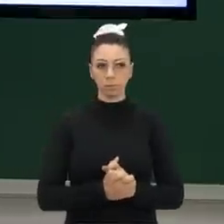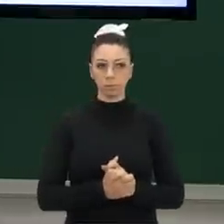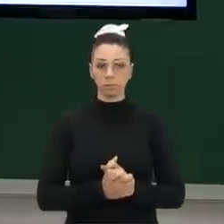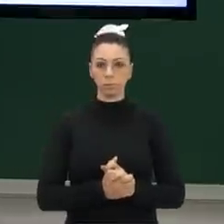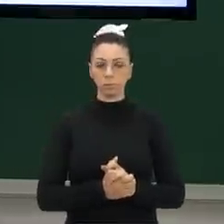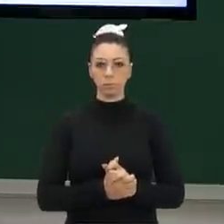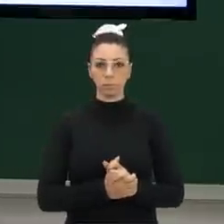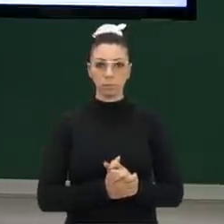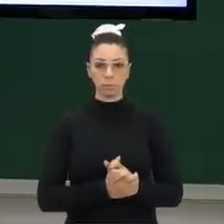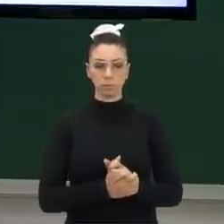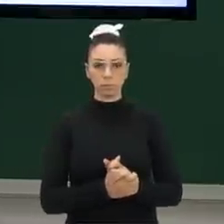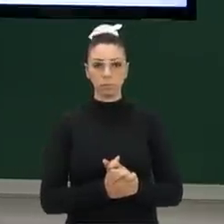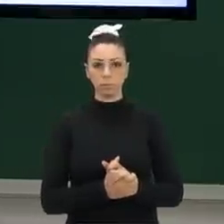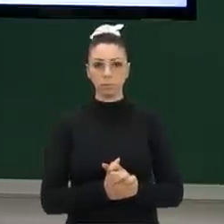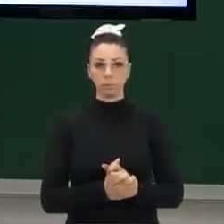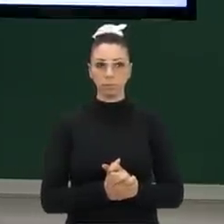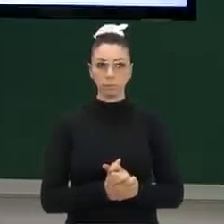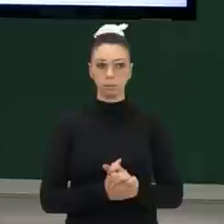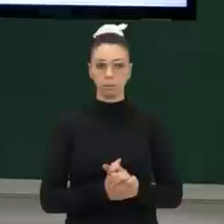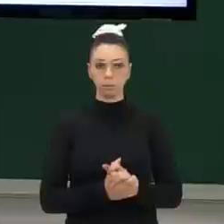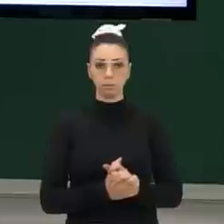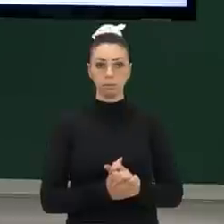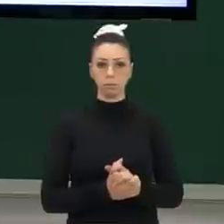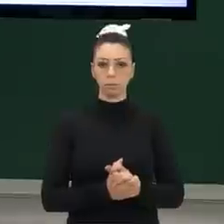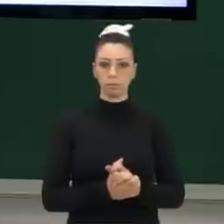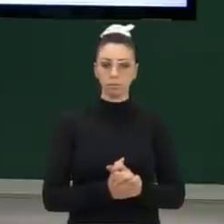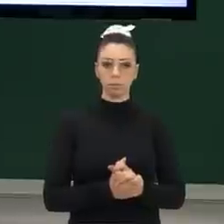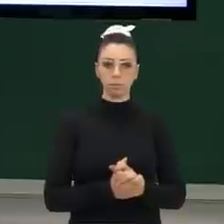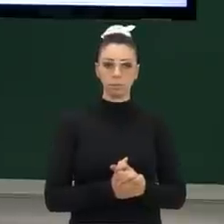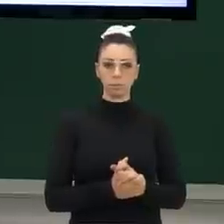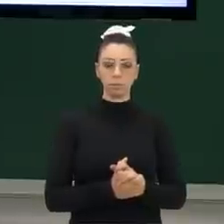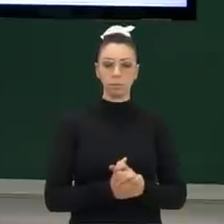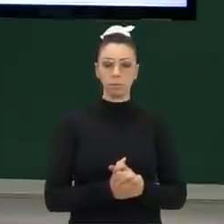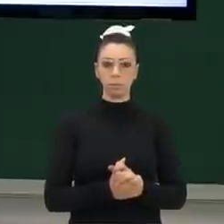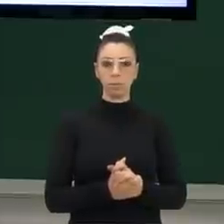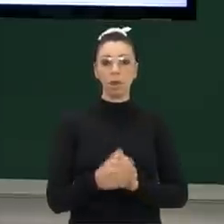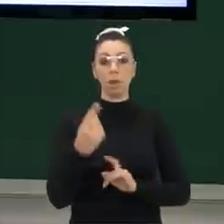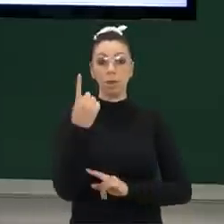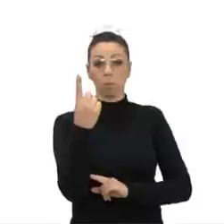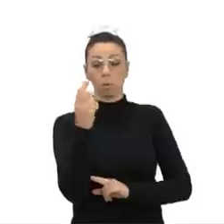desk, lamp, desk, there is or there are.